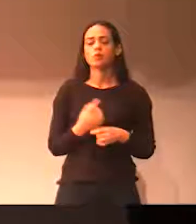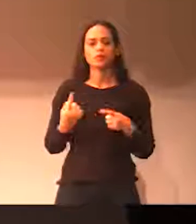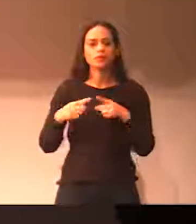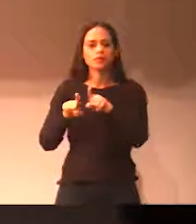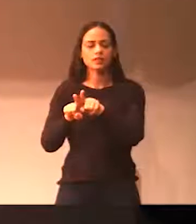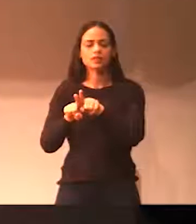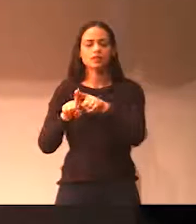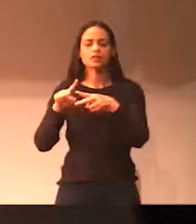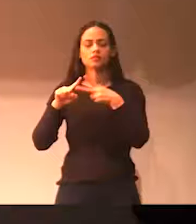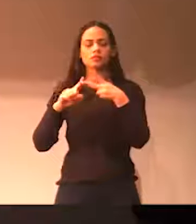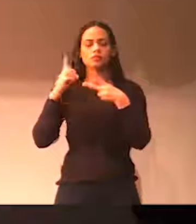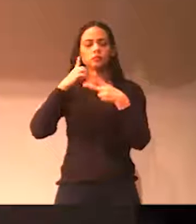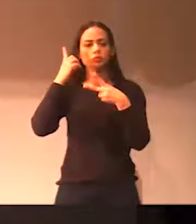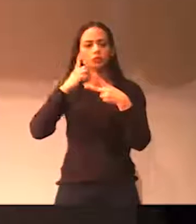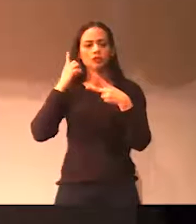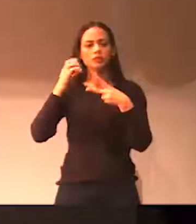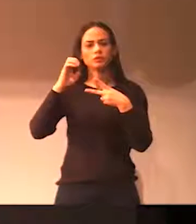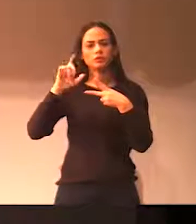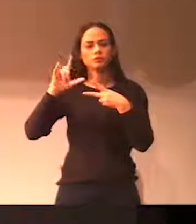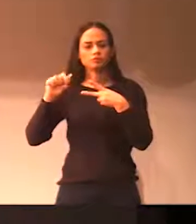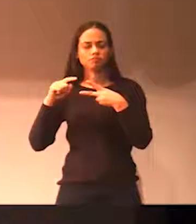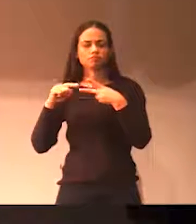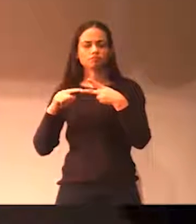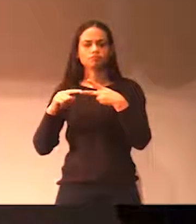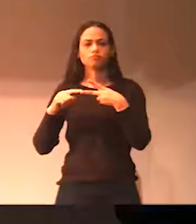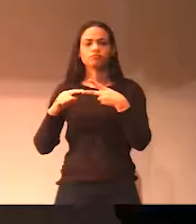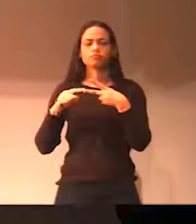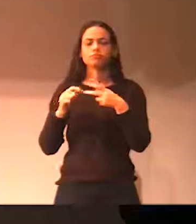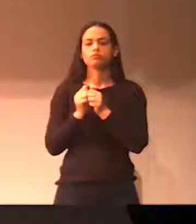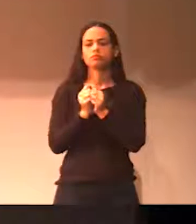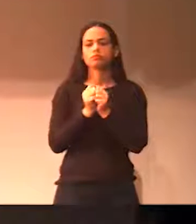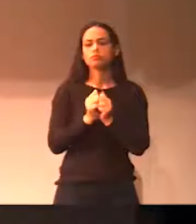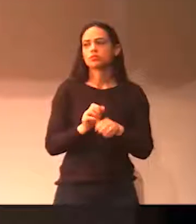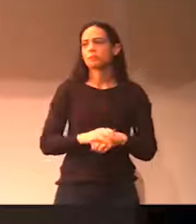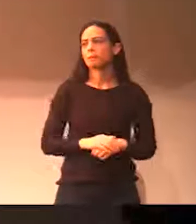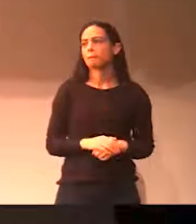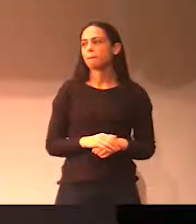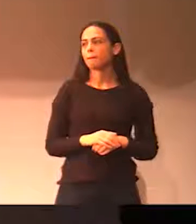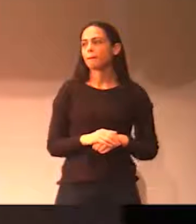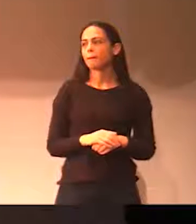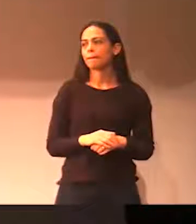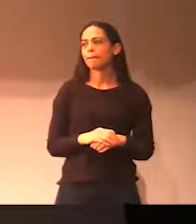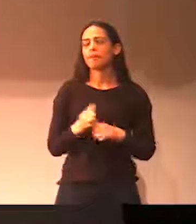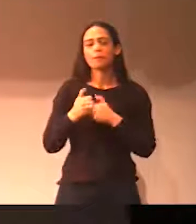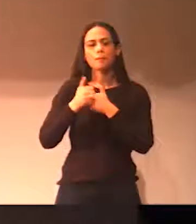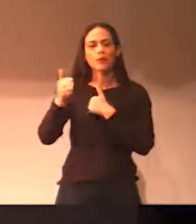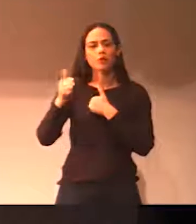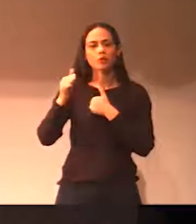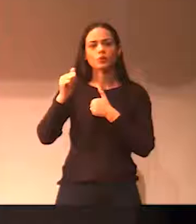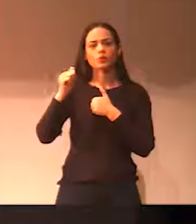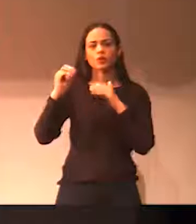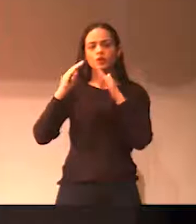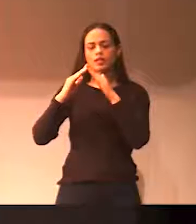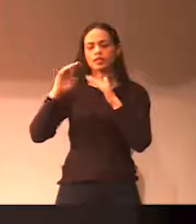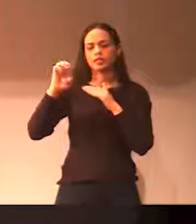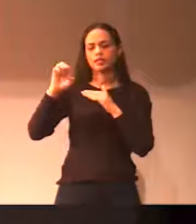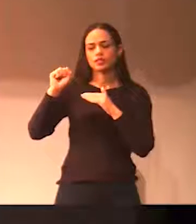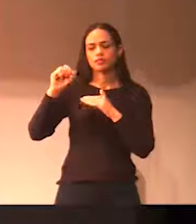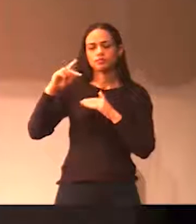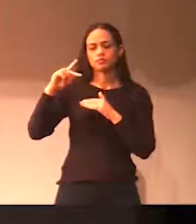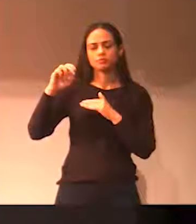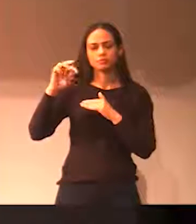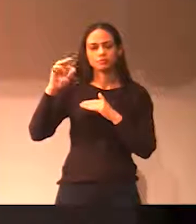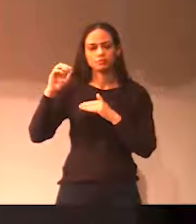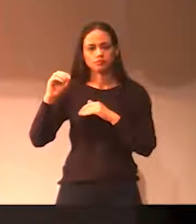Célia Leão. Estão todos convidados, vai ser às 19 horas, naquele salãozinho atrás do Espeto de Prata. Então, nós vamos apresentar